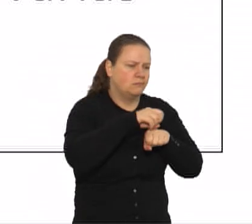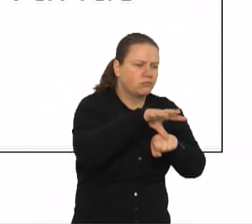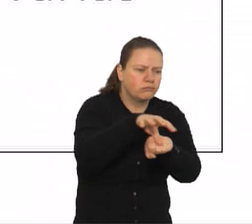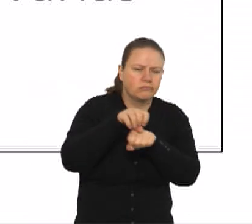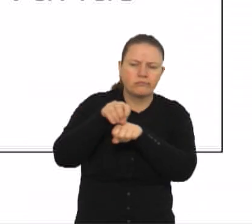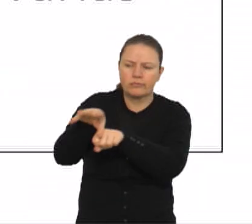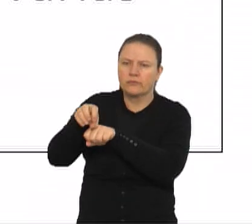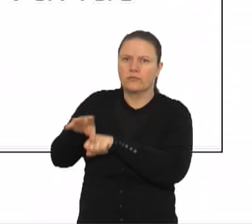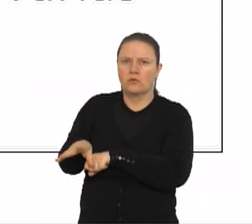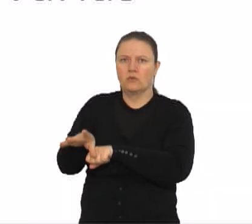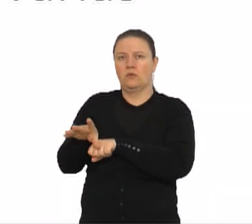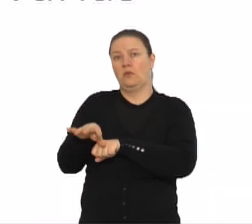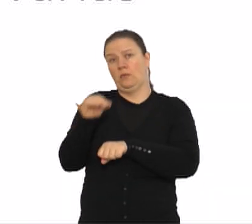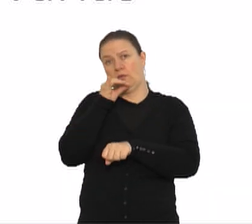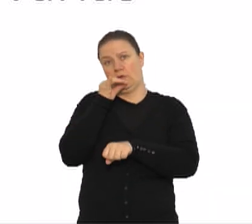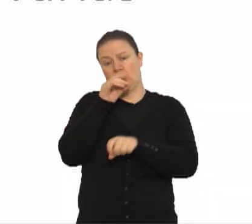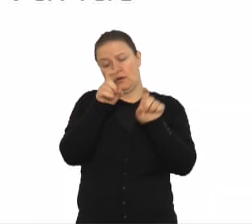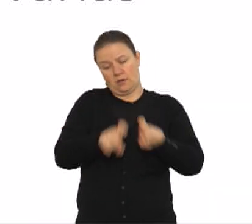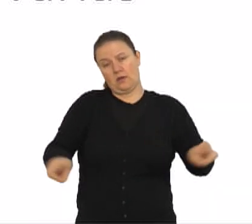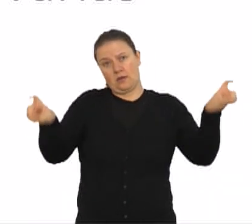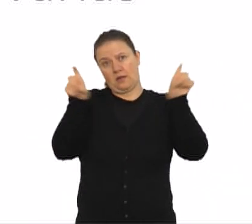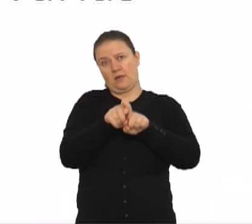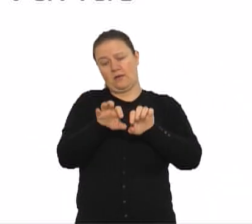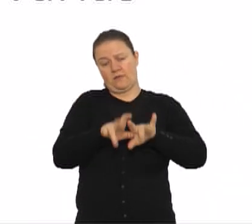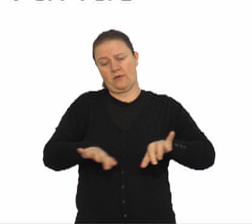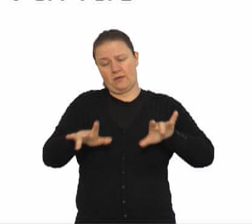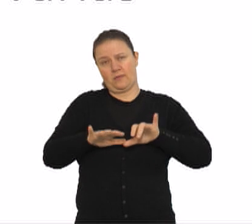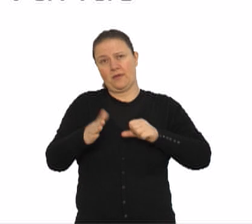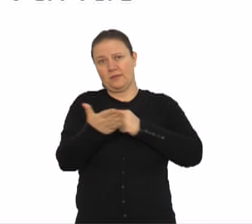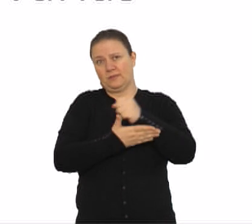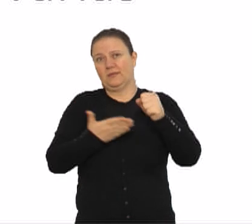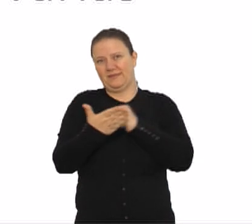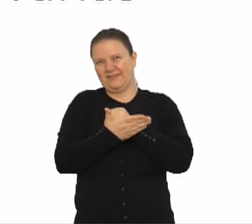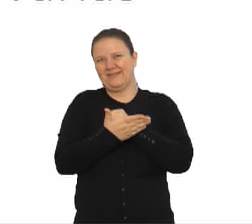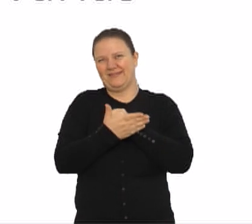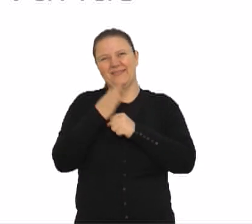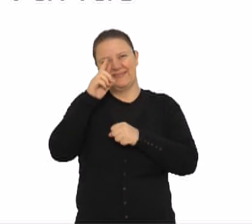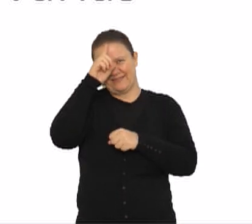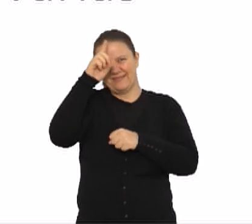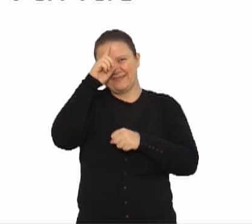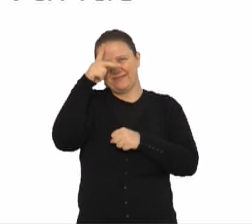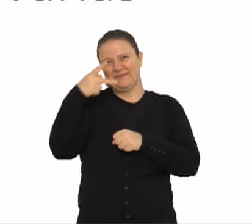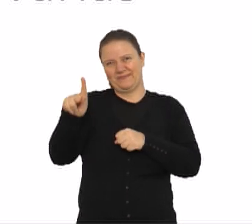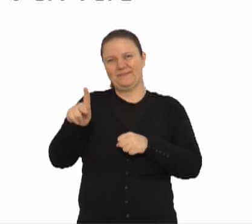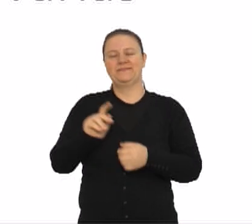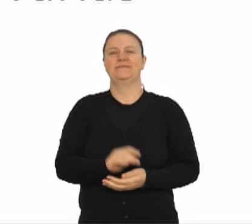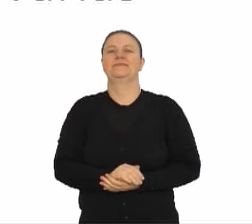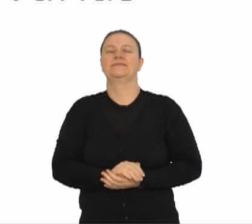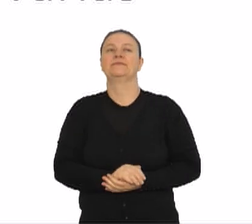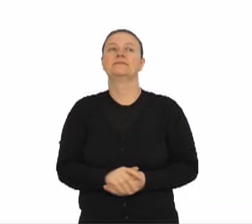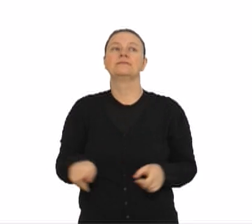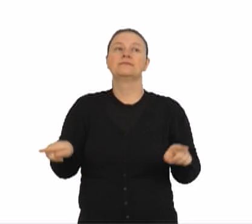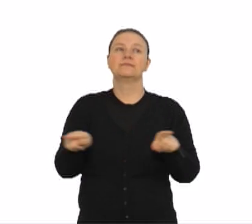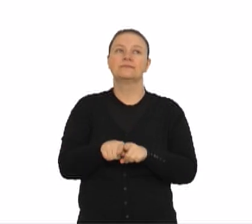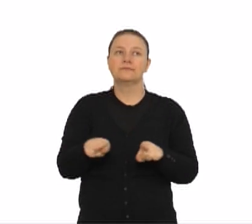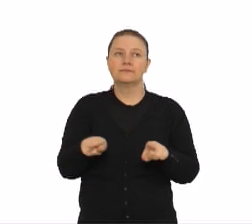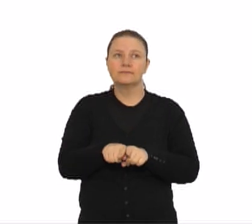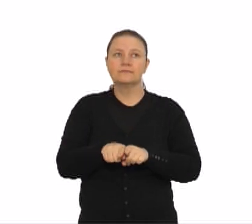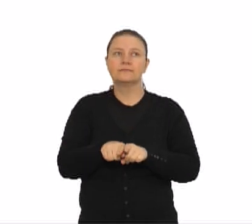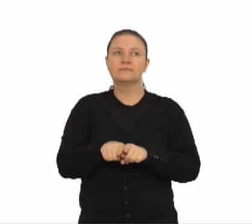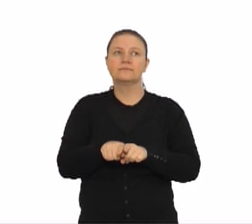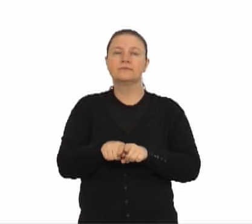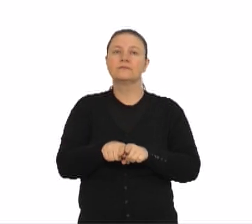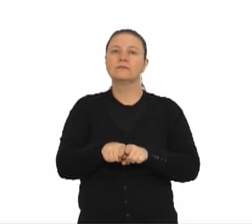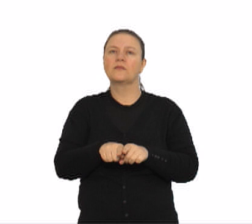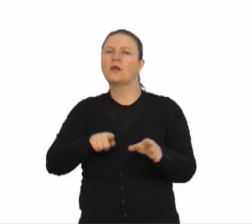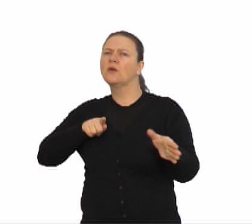A informática se baseia nela. E sistematizou o conhecimento, dividiu o conhecimento em várias áreas.